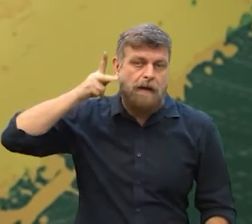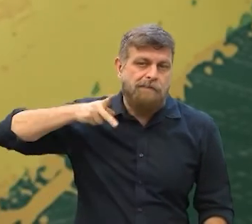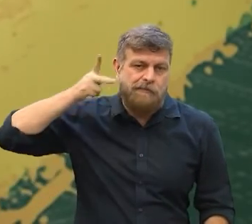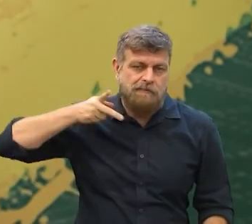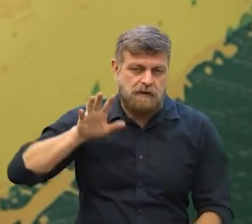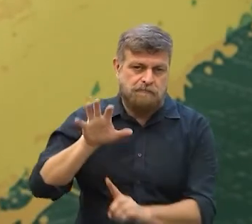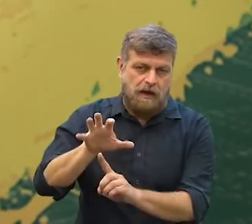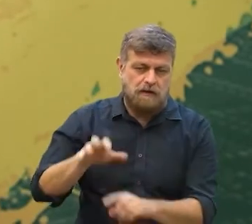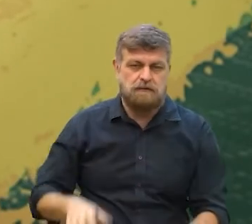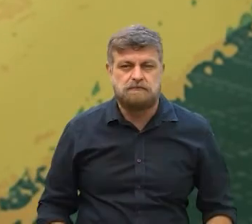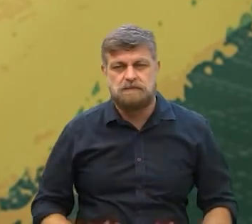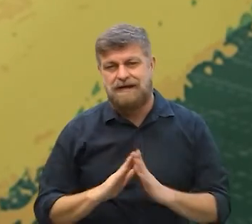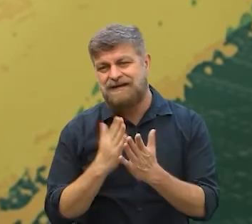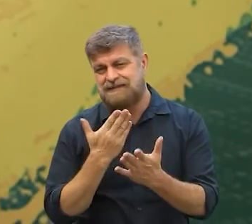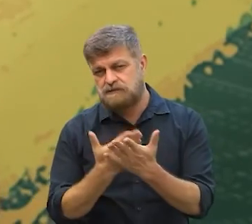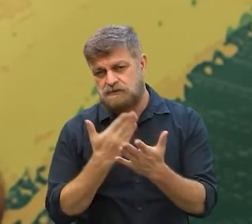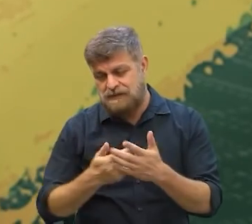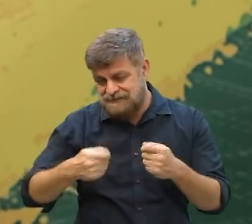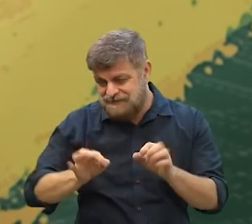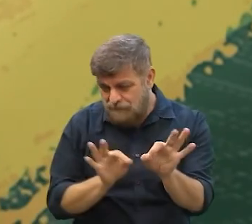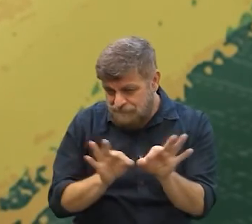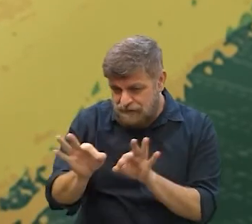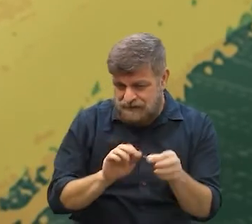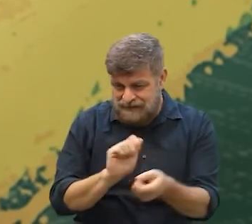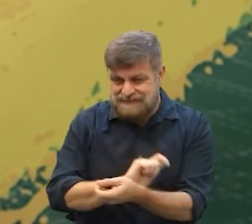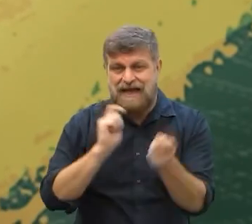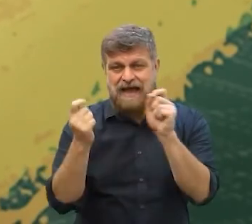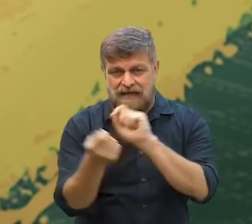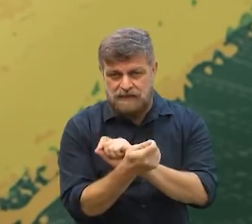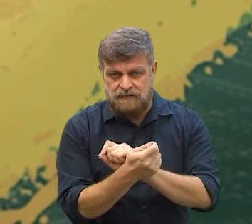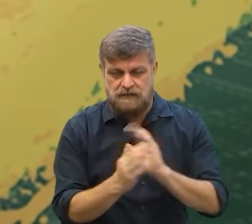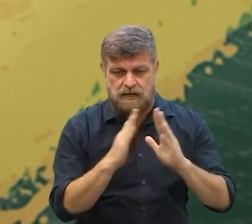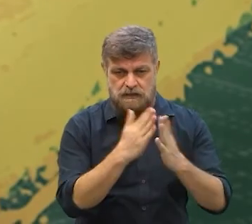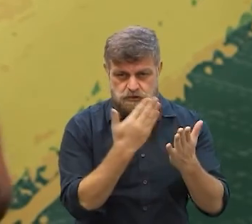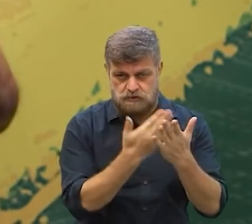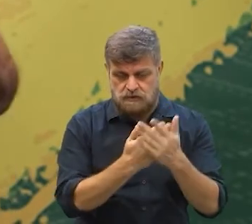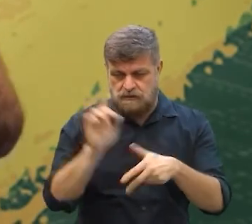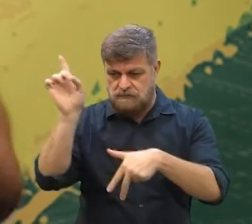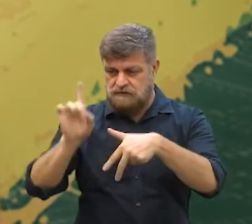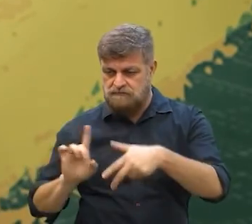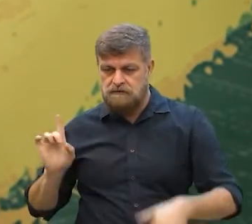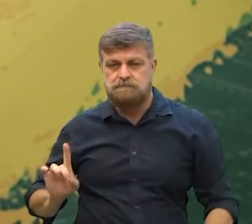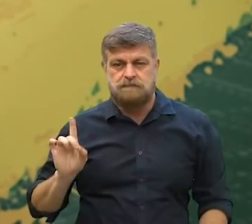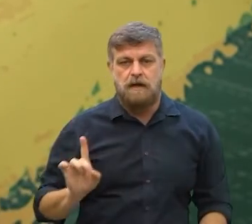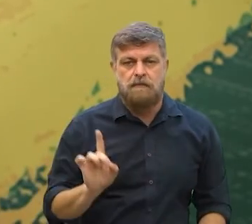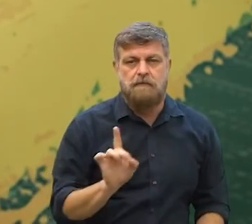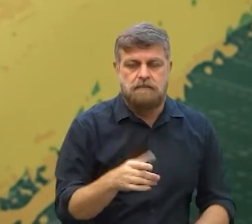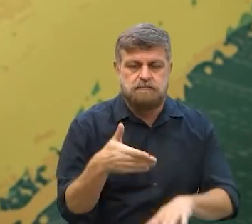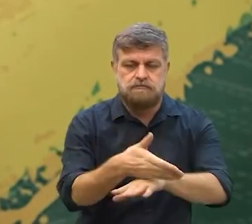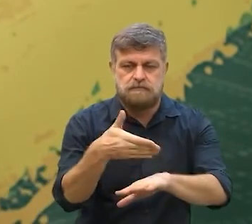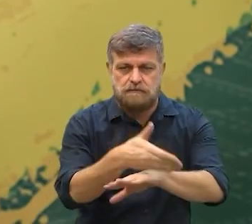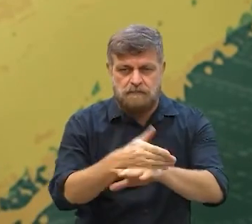as escolas elas precisam se preparar, se adaptar para receber essas crianças. O pessoal que está em casa